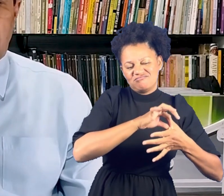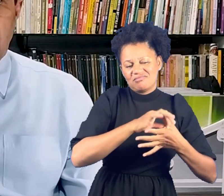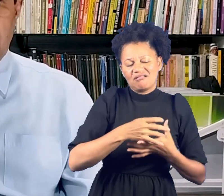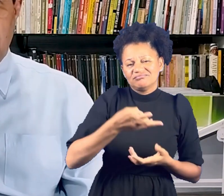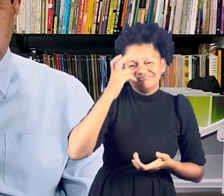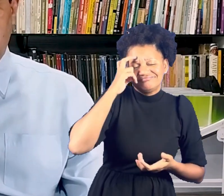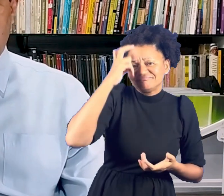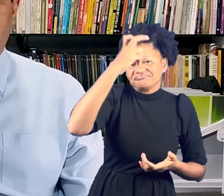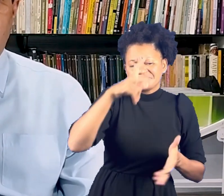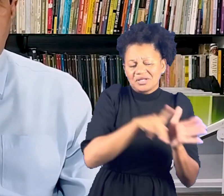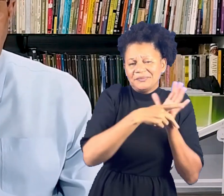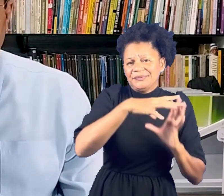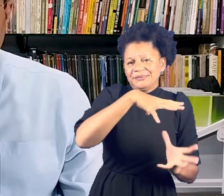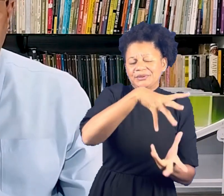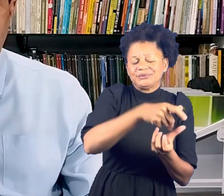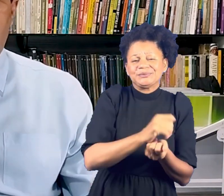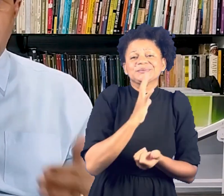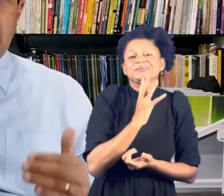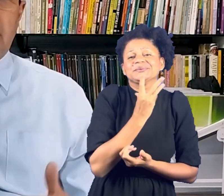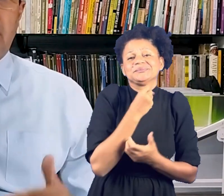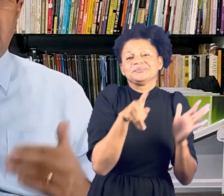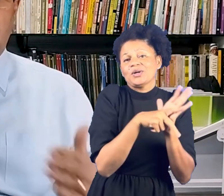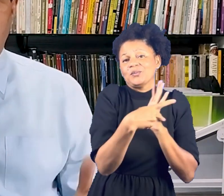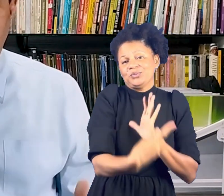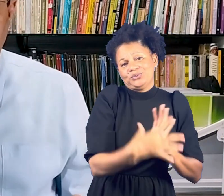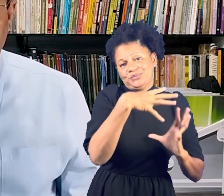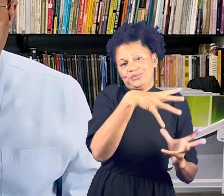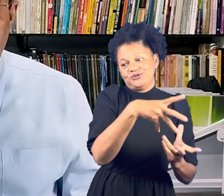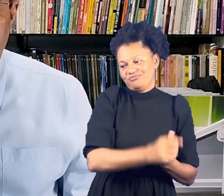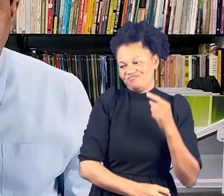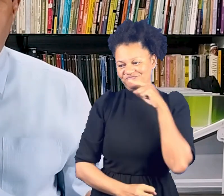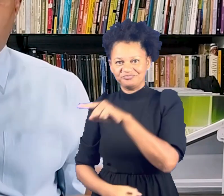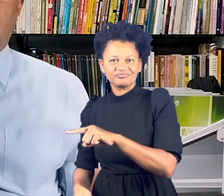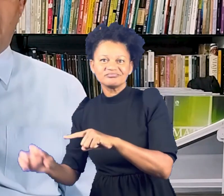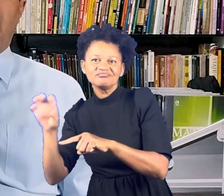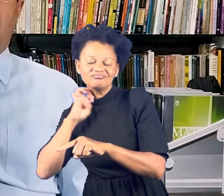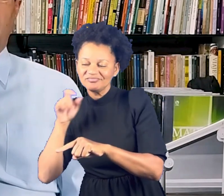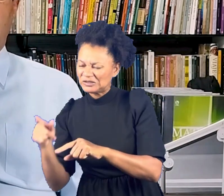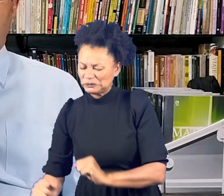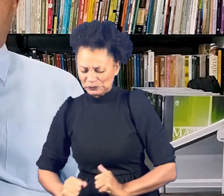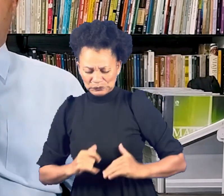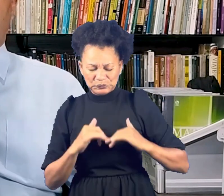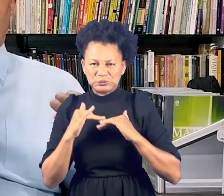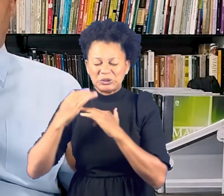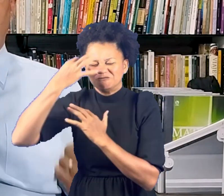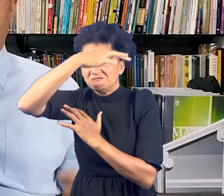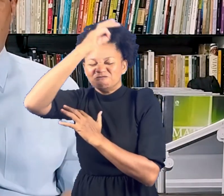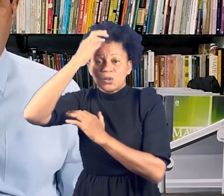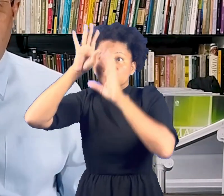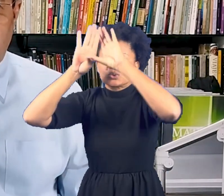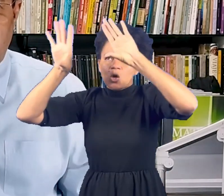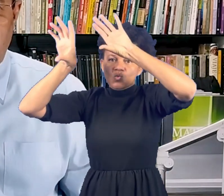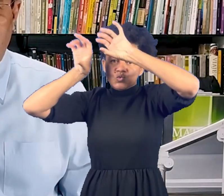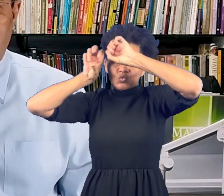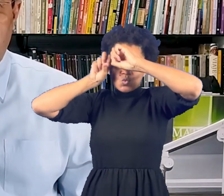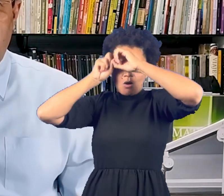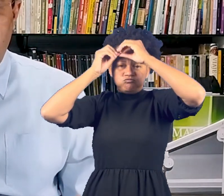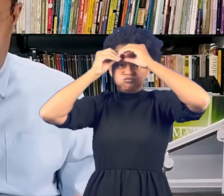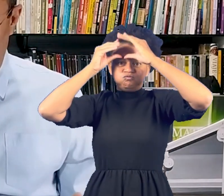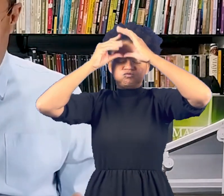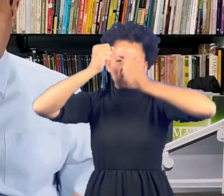terrena, intelecto humano, conhecimento humano. Estevão está cheio do Espírito